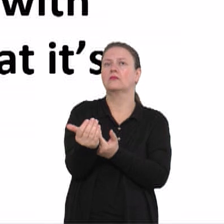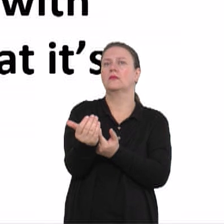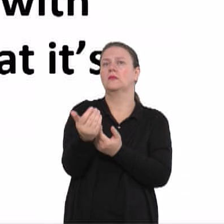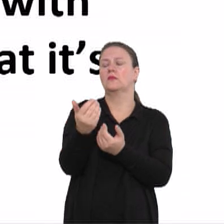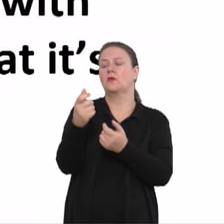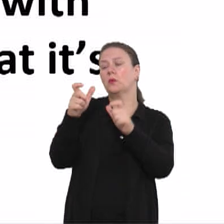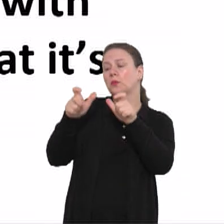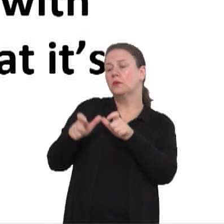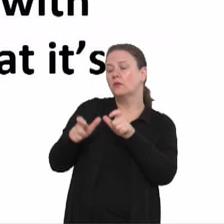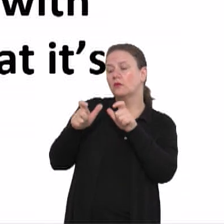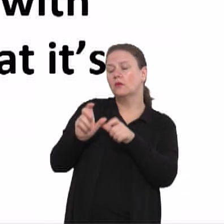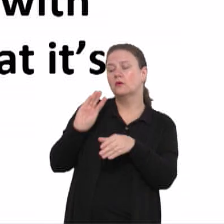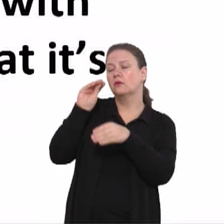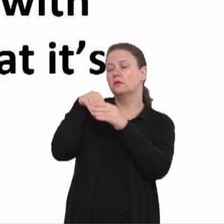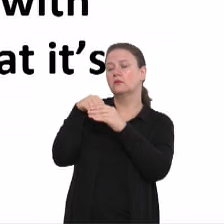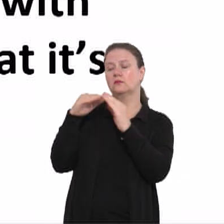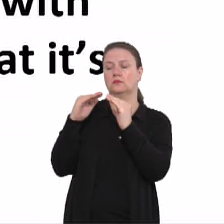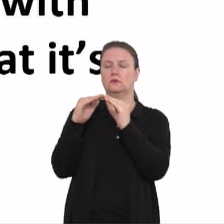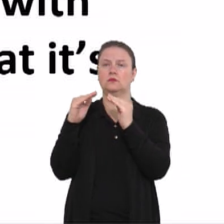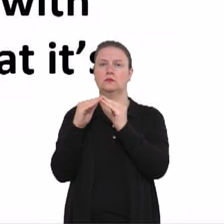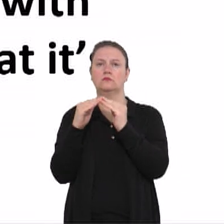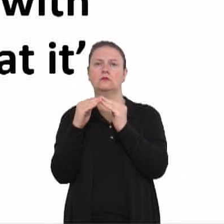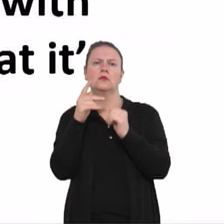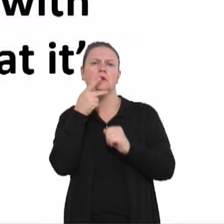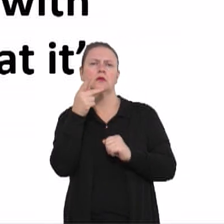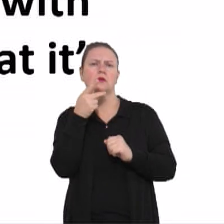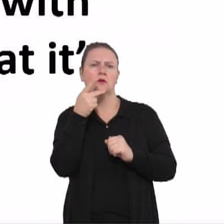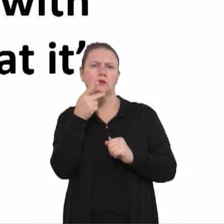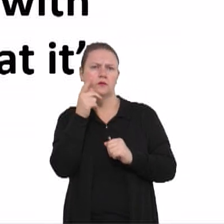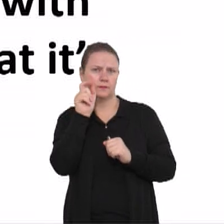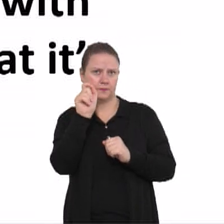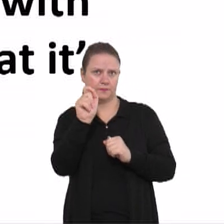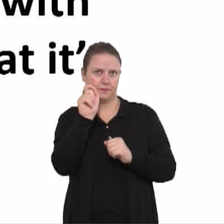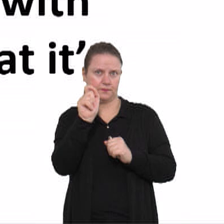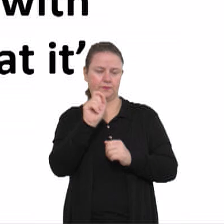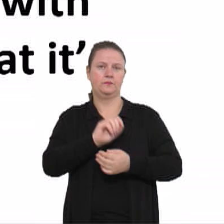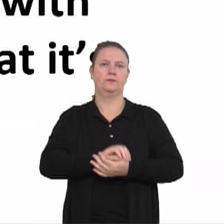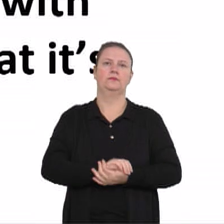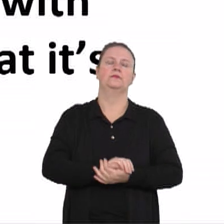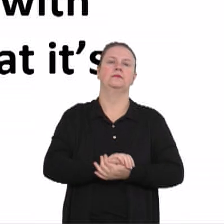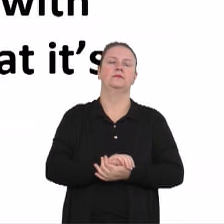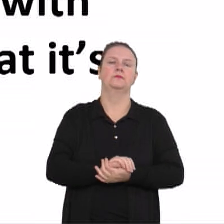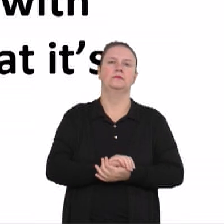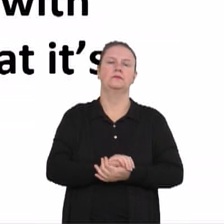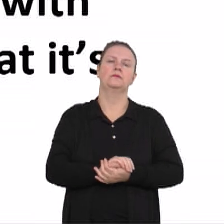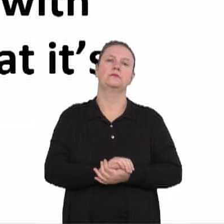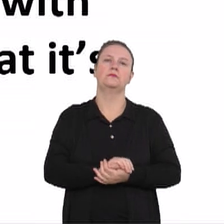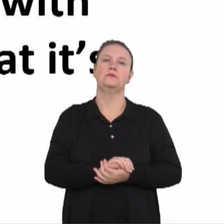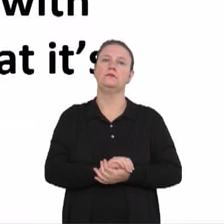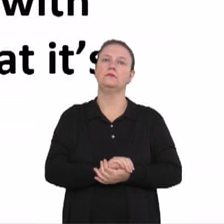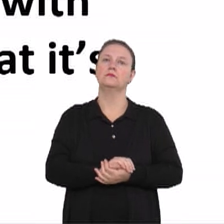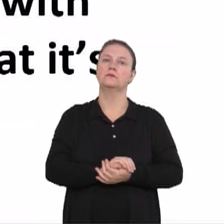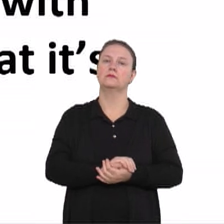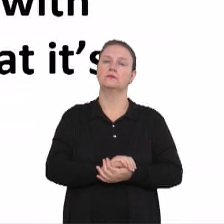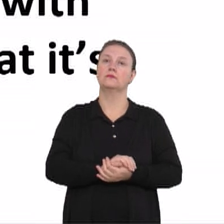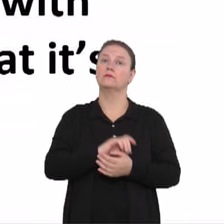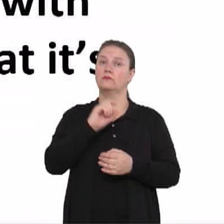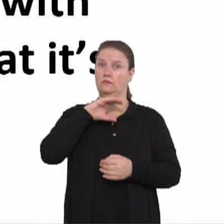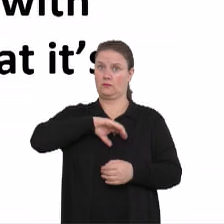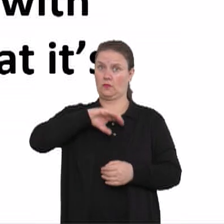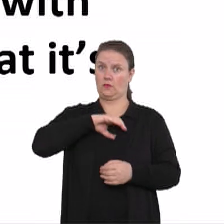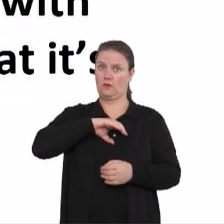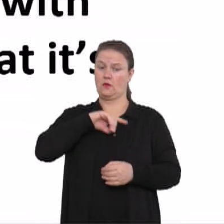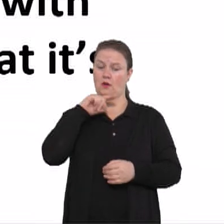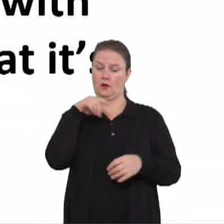cômodo da casa e ela disse bem assim de salou must be very have em português